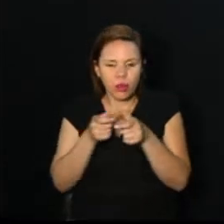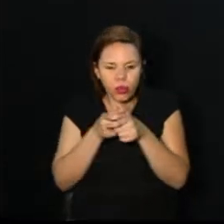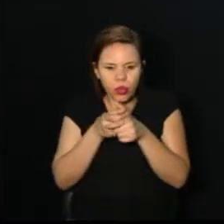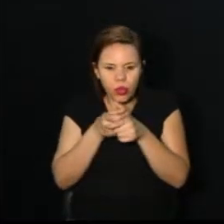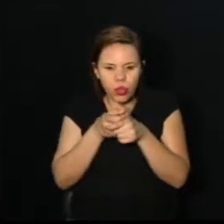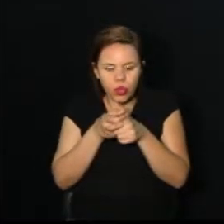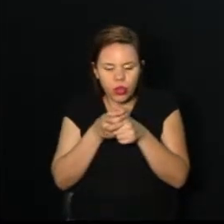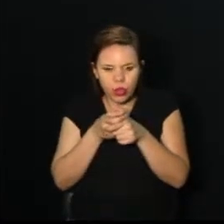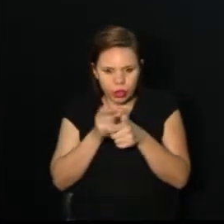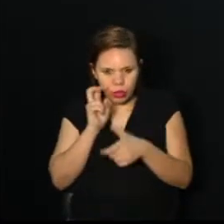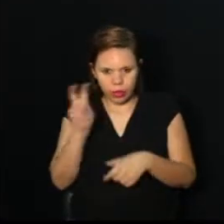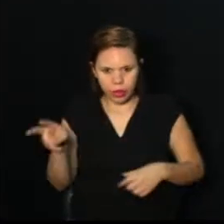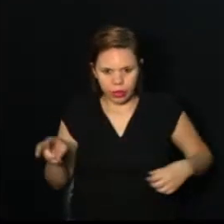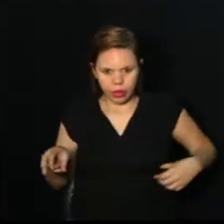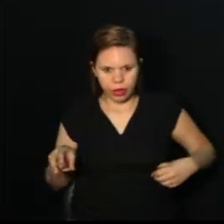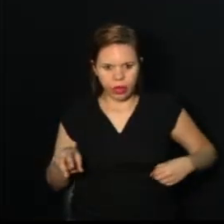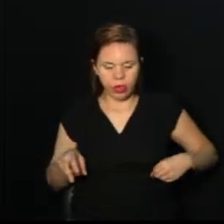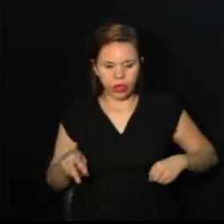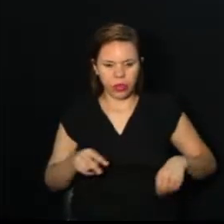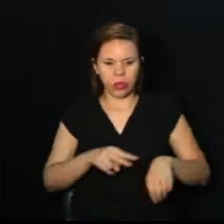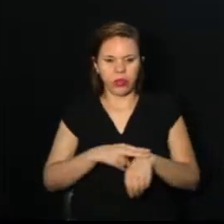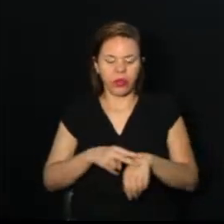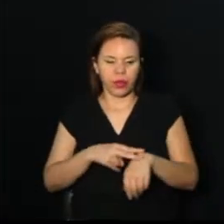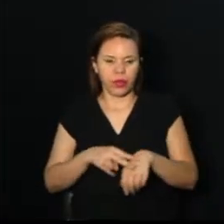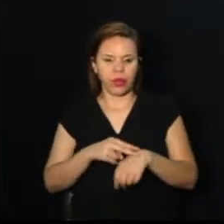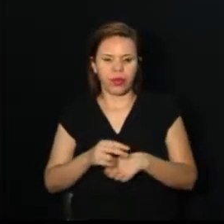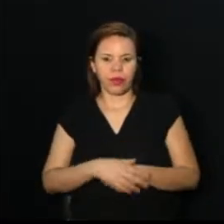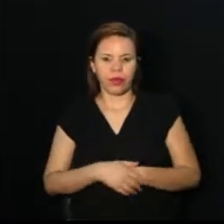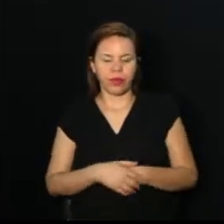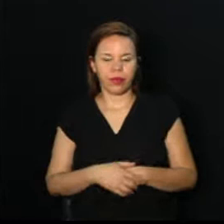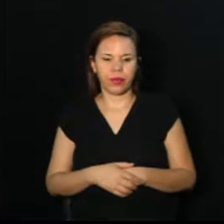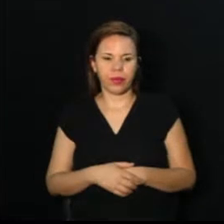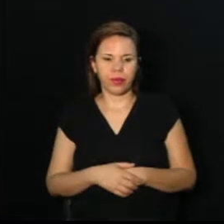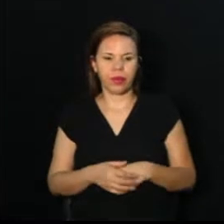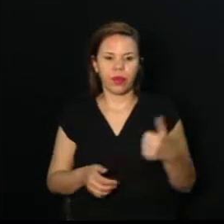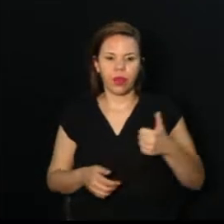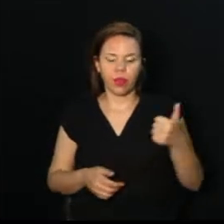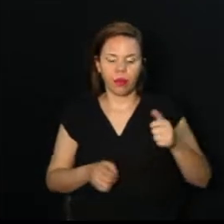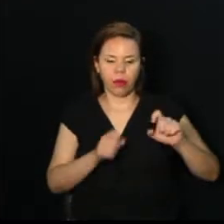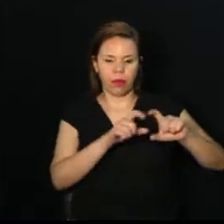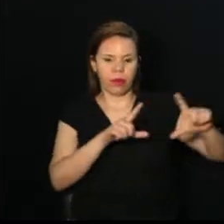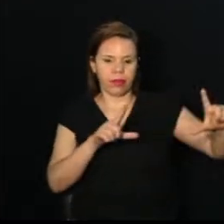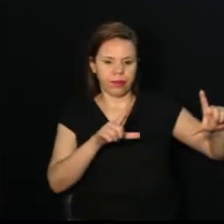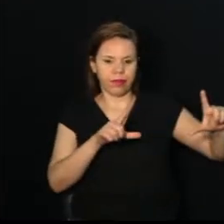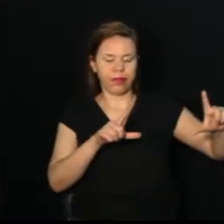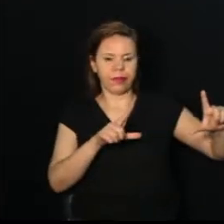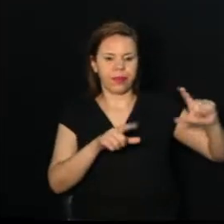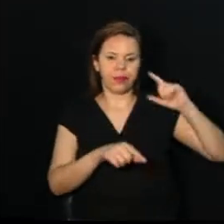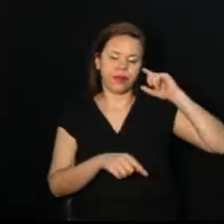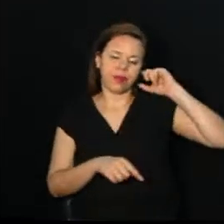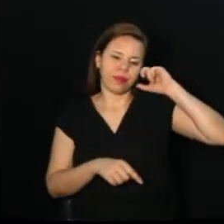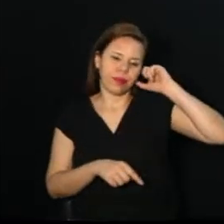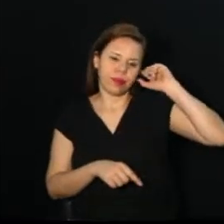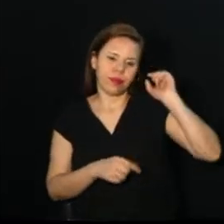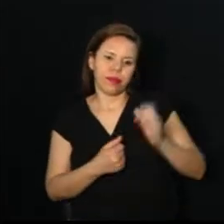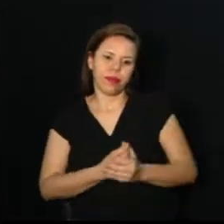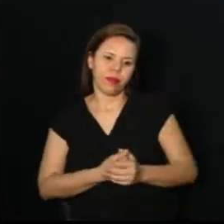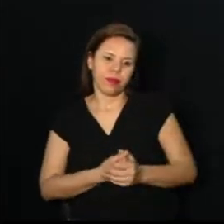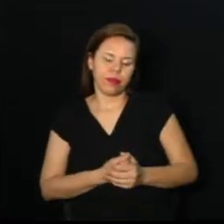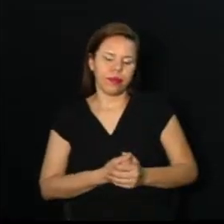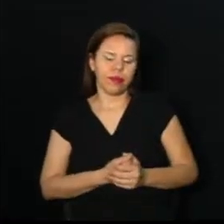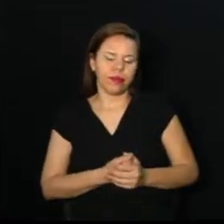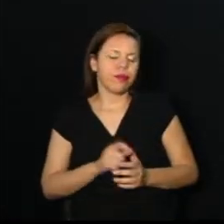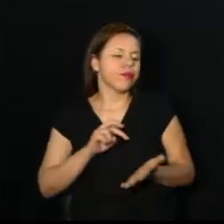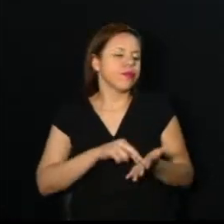estão vendo? Um verdinho aqui no primeiro quadrante. Isso significa